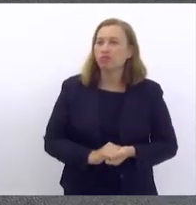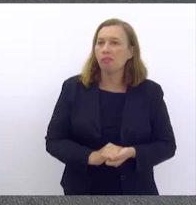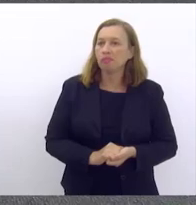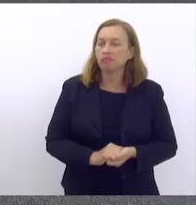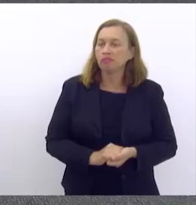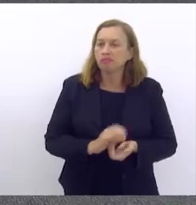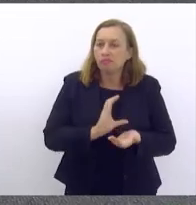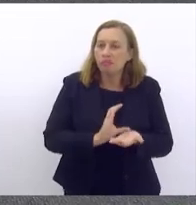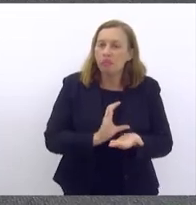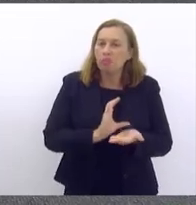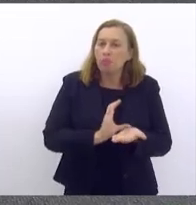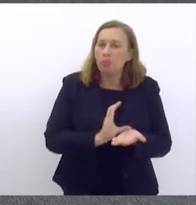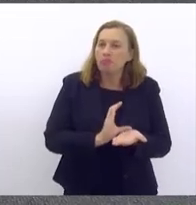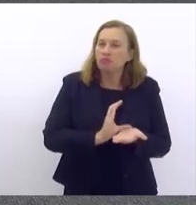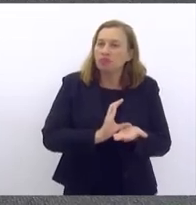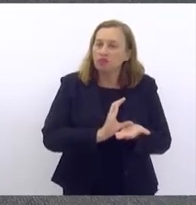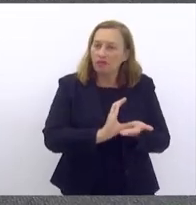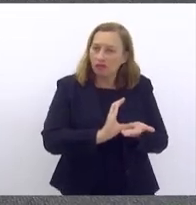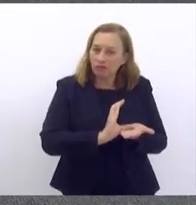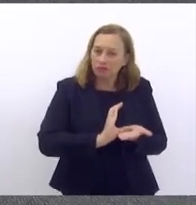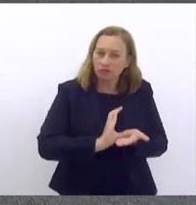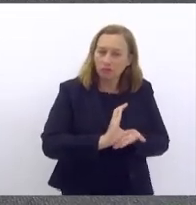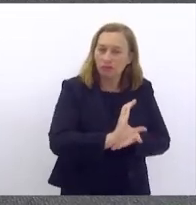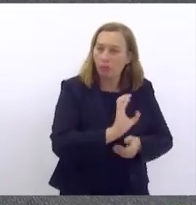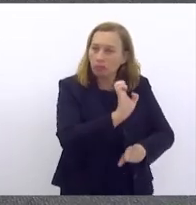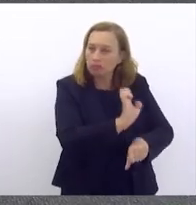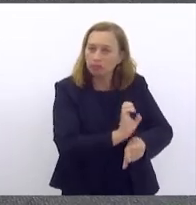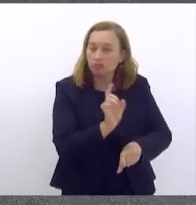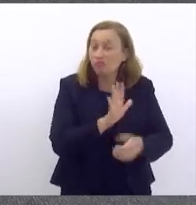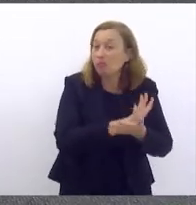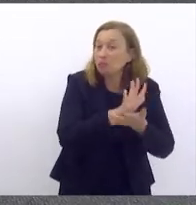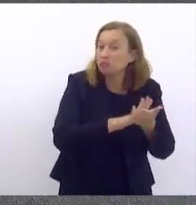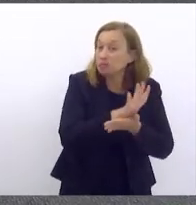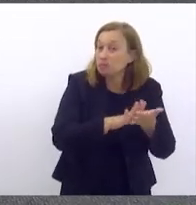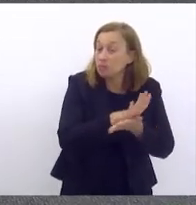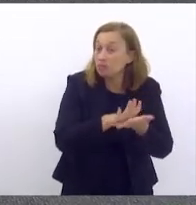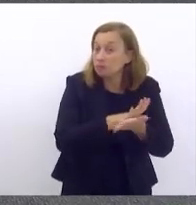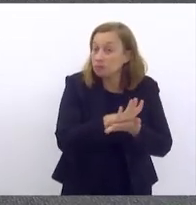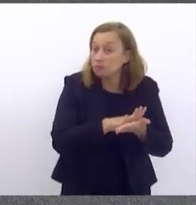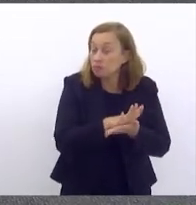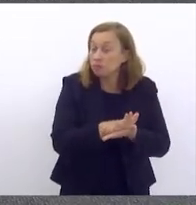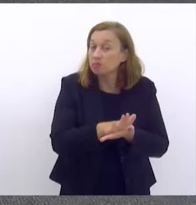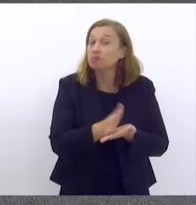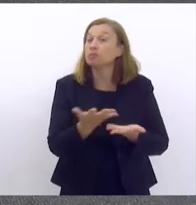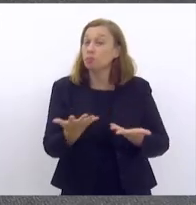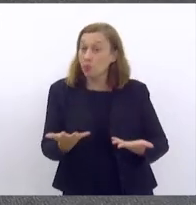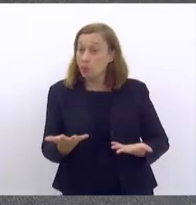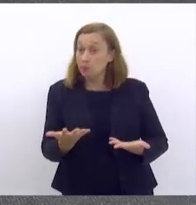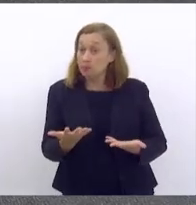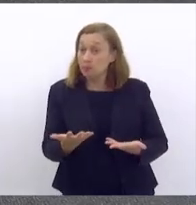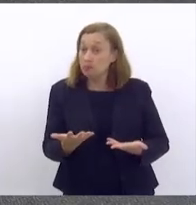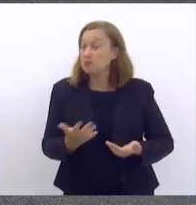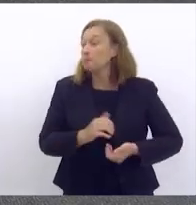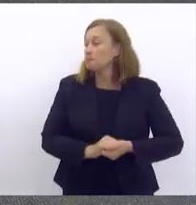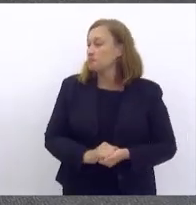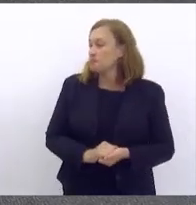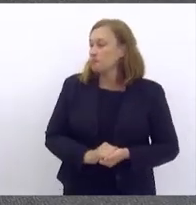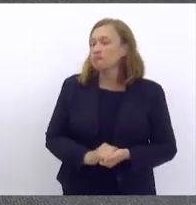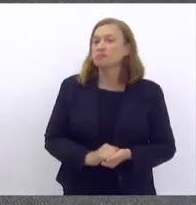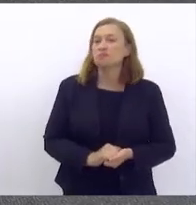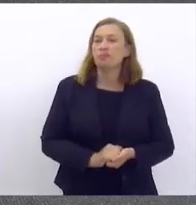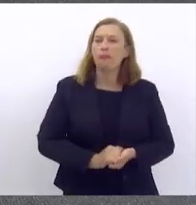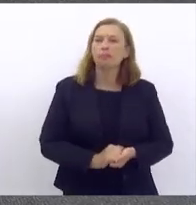desse dinheiro arrecadado para o Estado, sonegando fiscalmente, lesando o